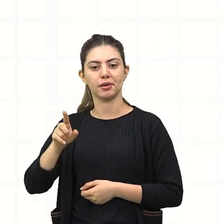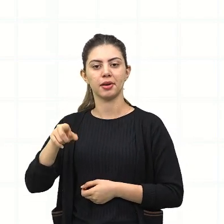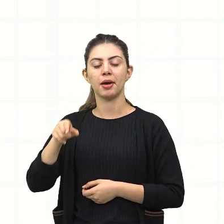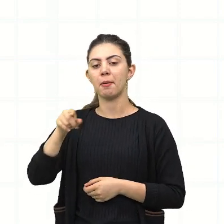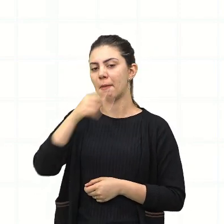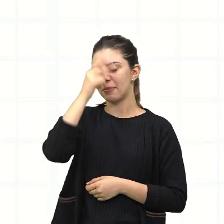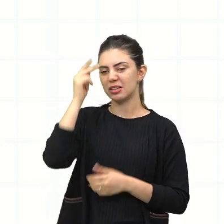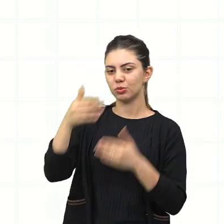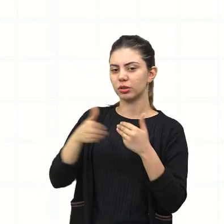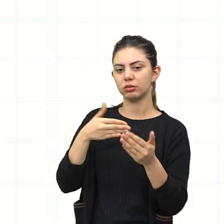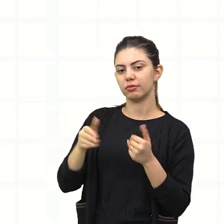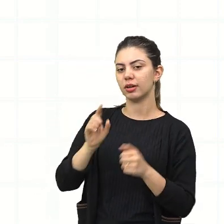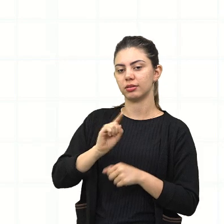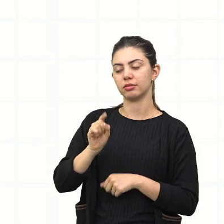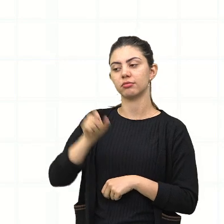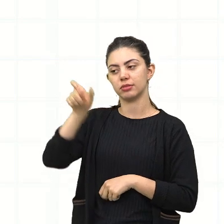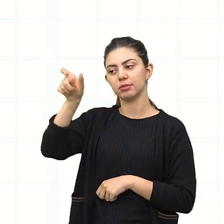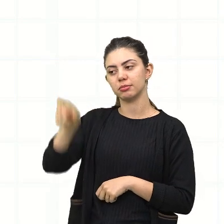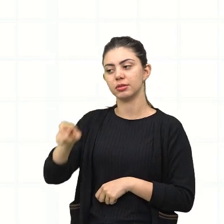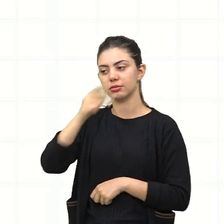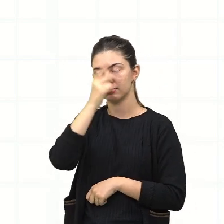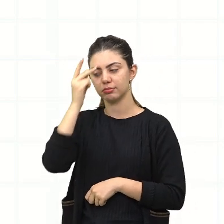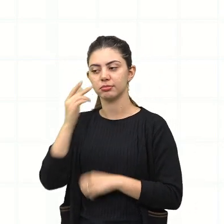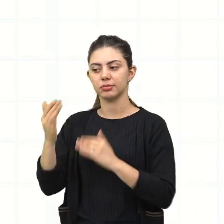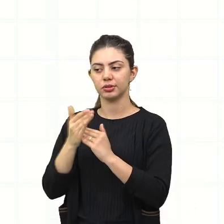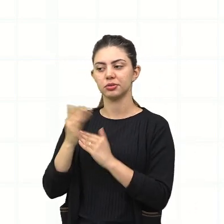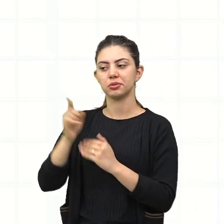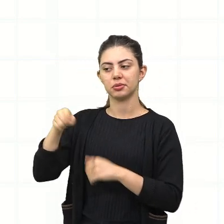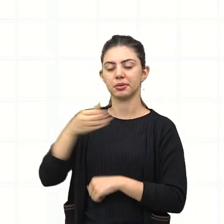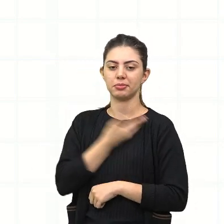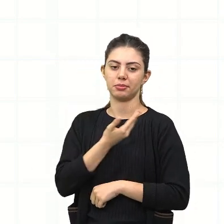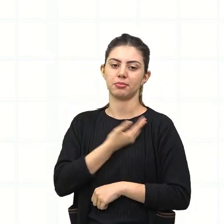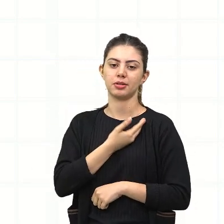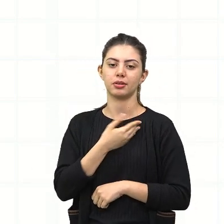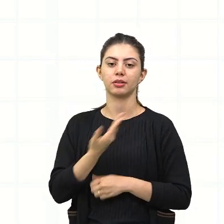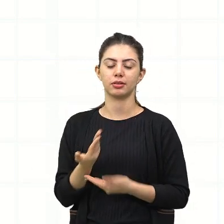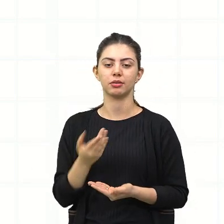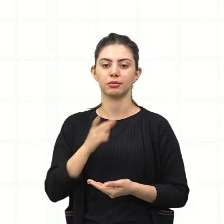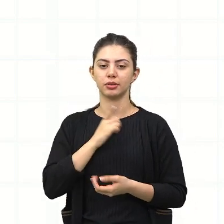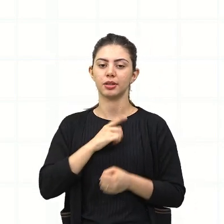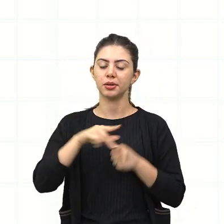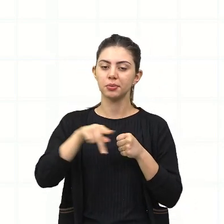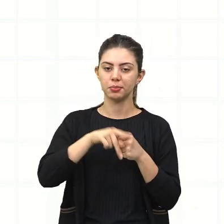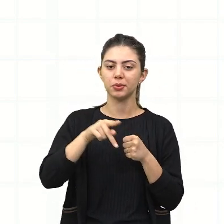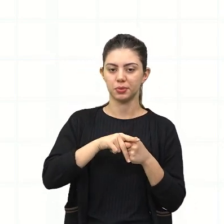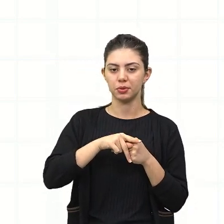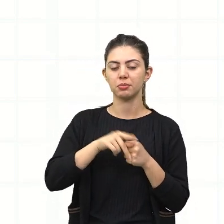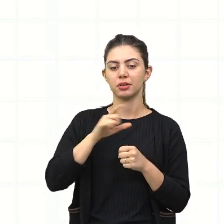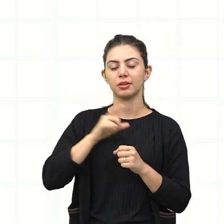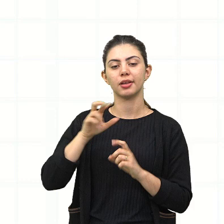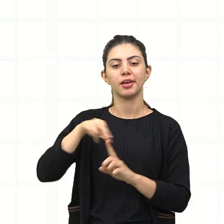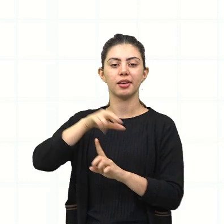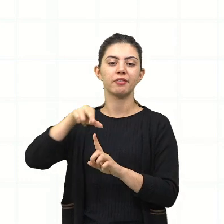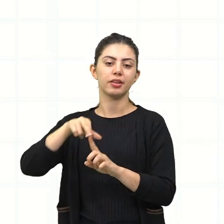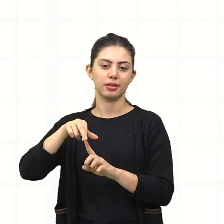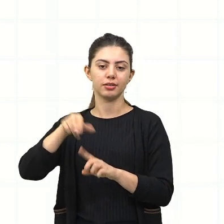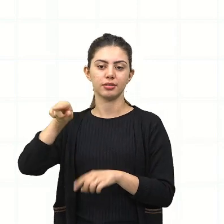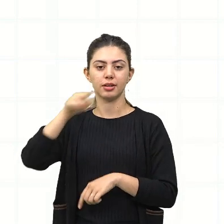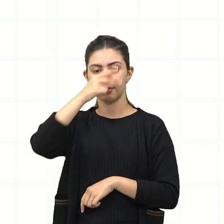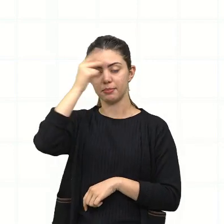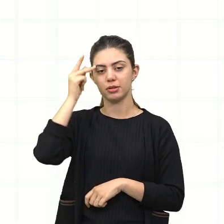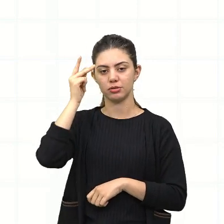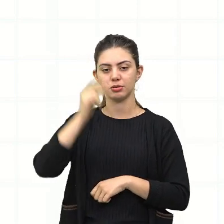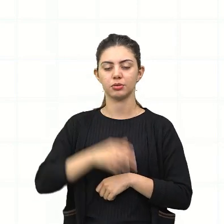adjetivo. A pessoa que me ajudou é minha amiga, identifiquei aí o meu pronome relativo novamente, que faz referência ao